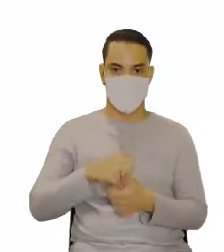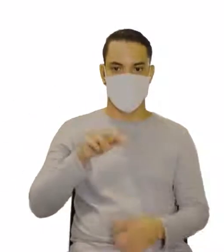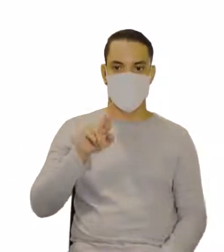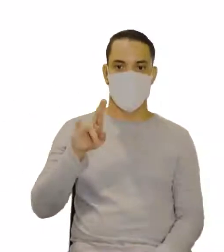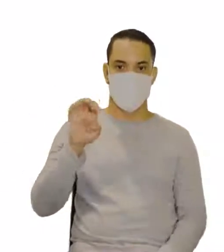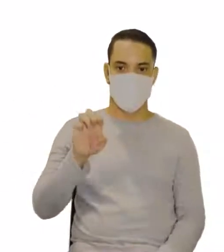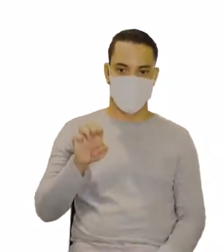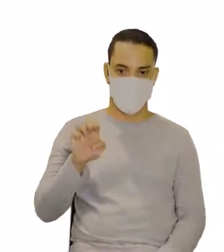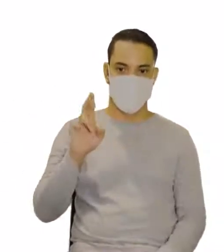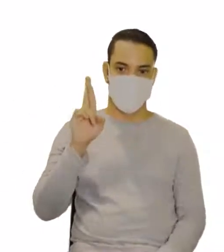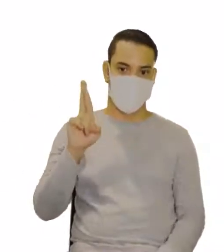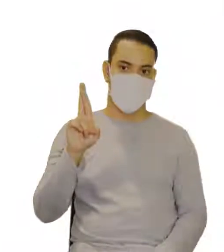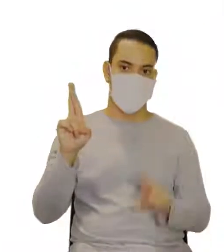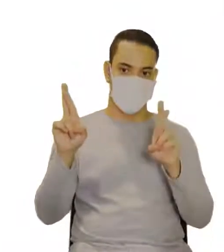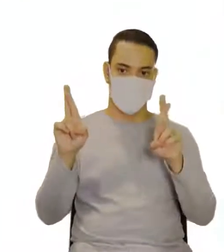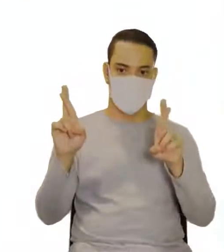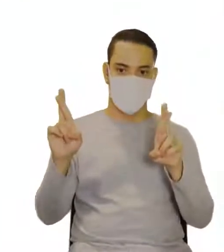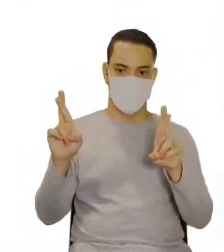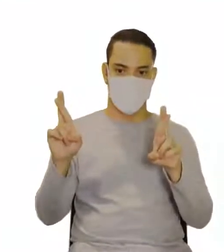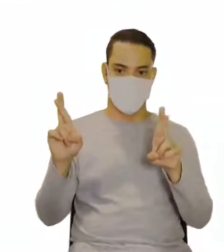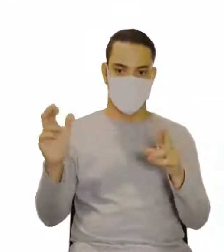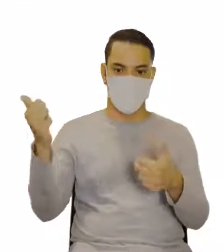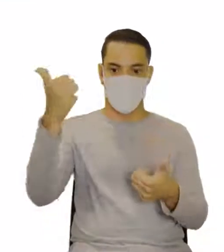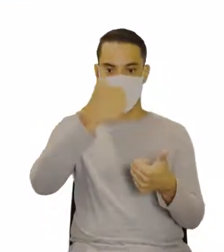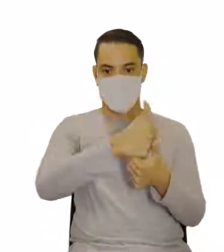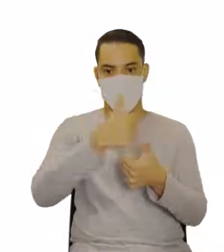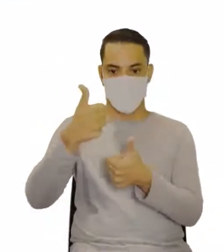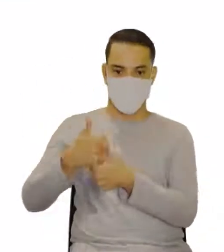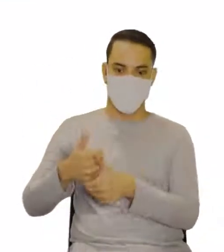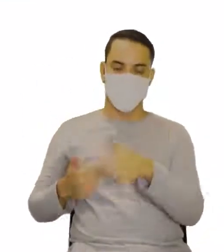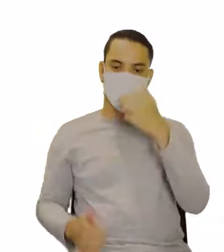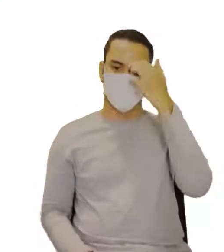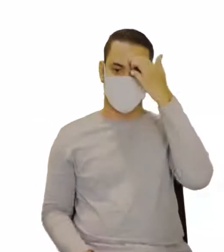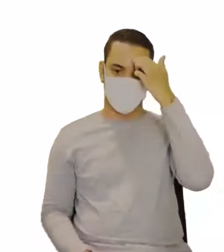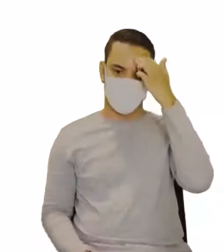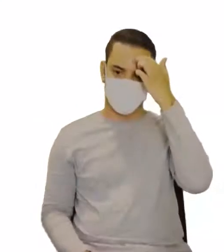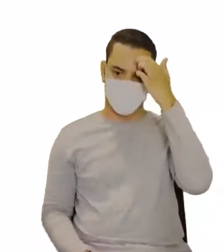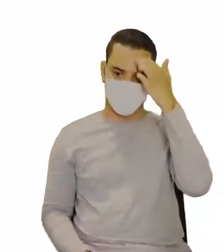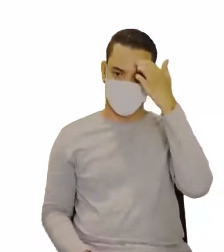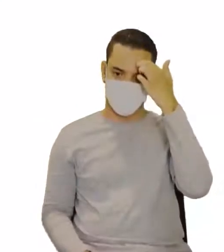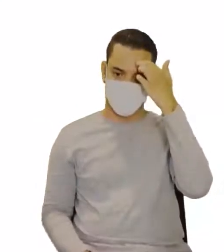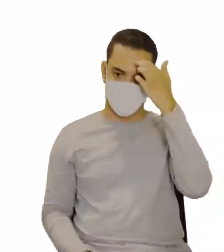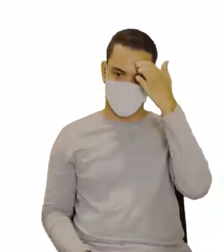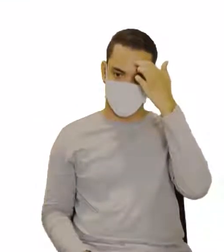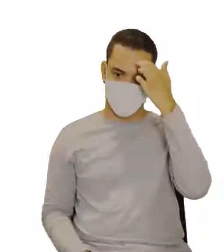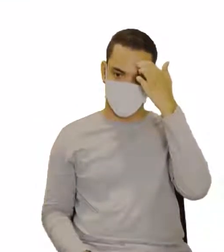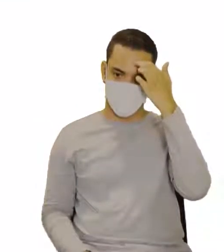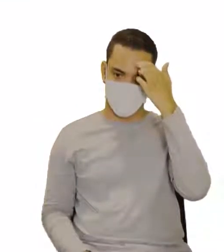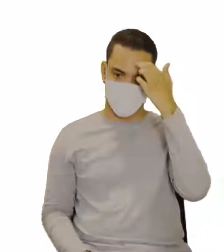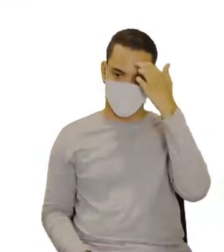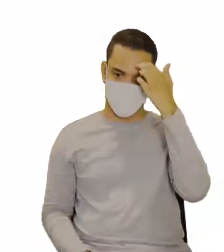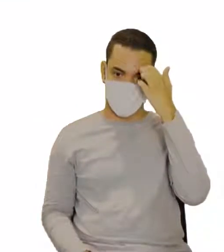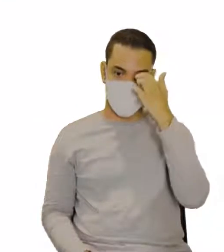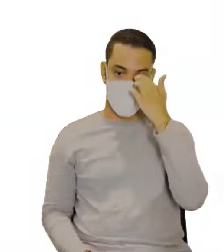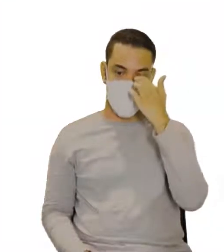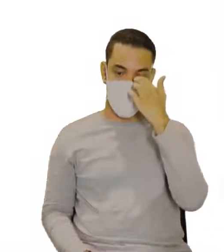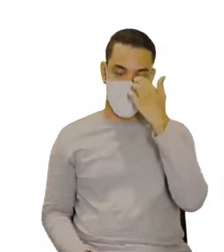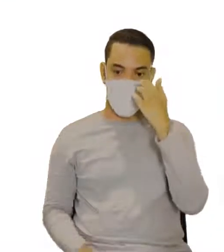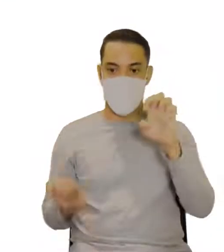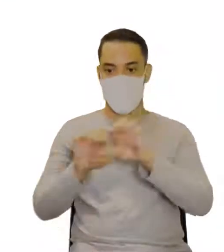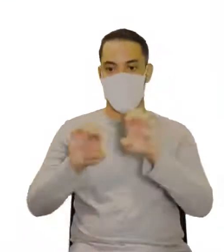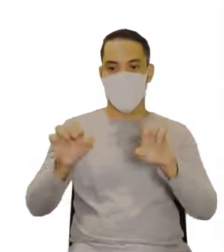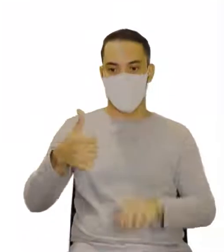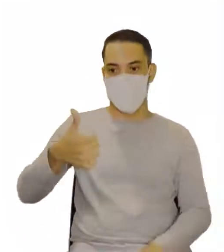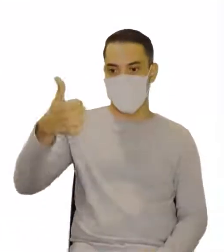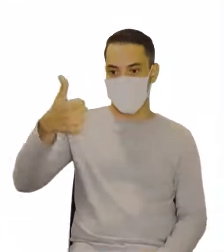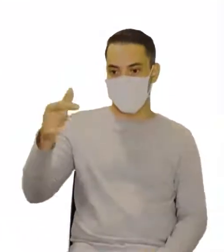ó, R e R. E eu vou obter essa equação aqui, que a gente vai chamar de equação 1. Professor, o que